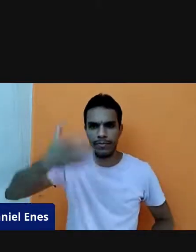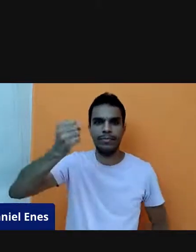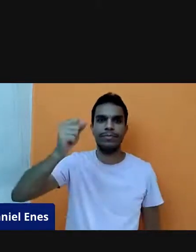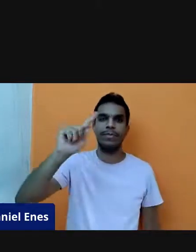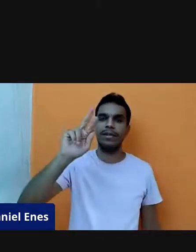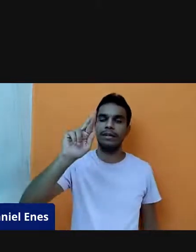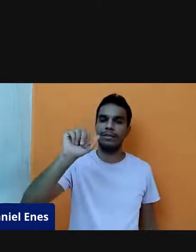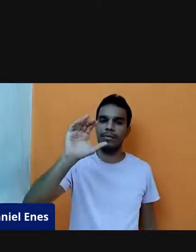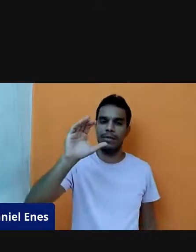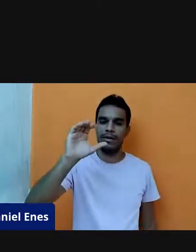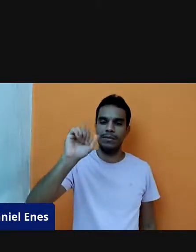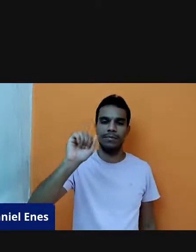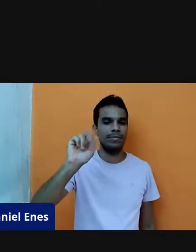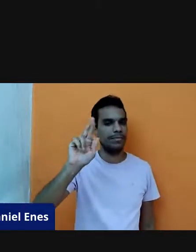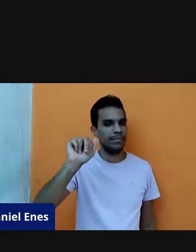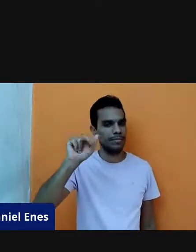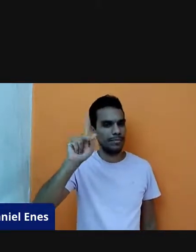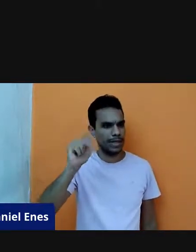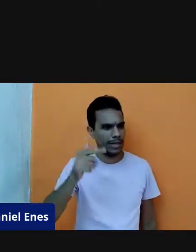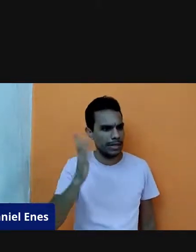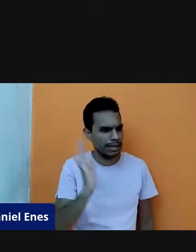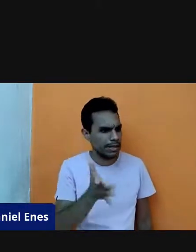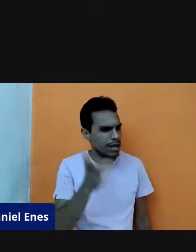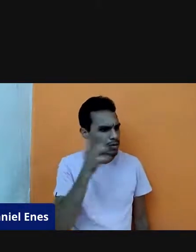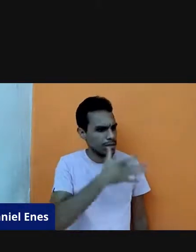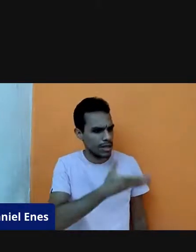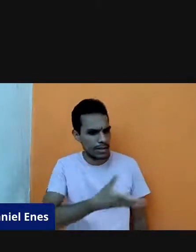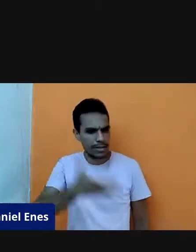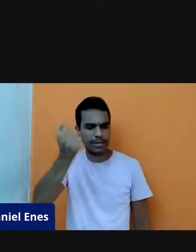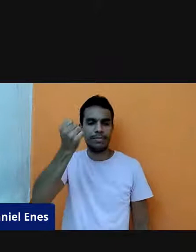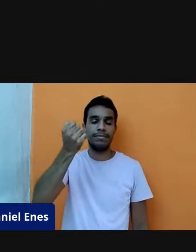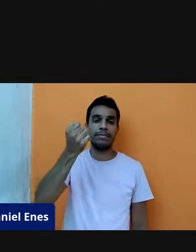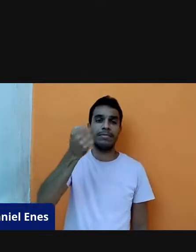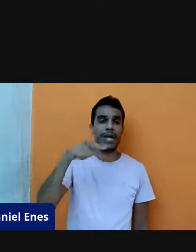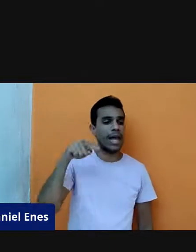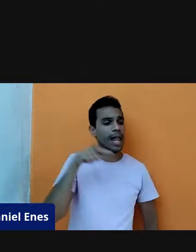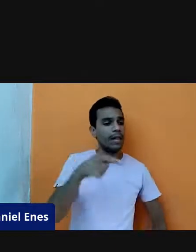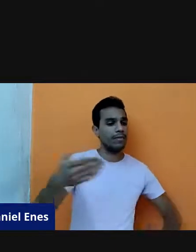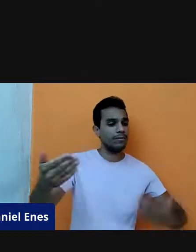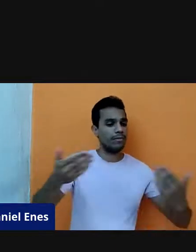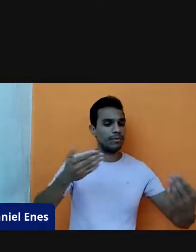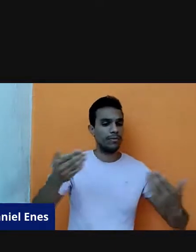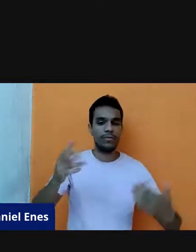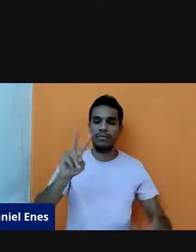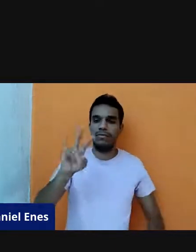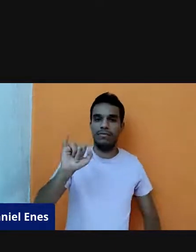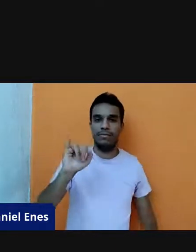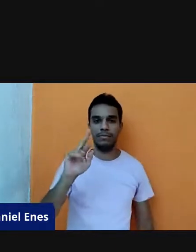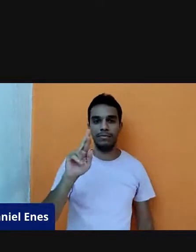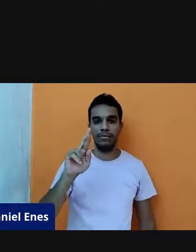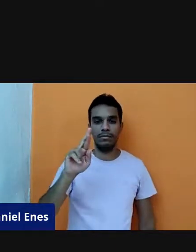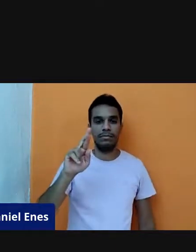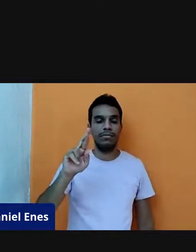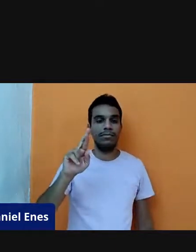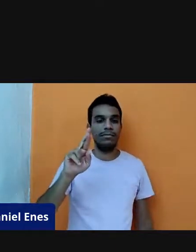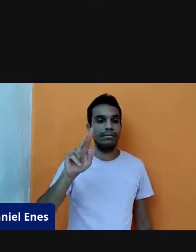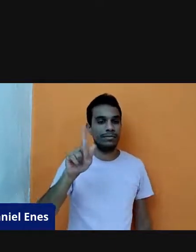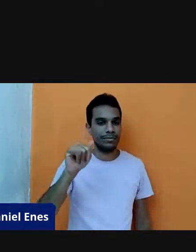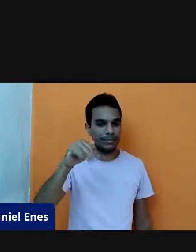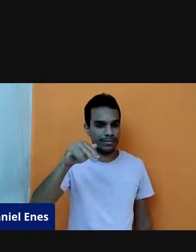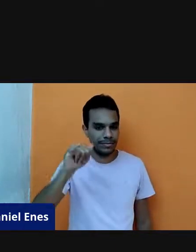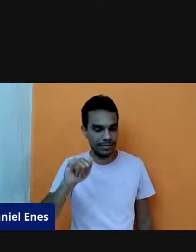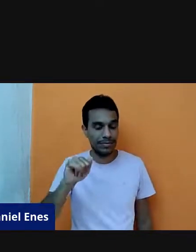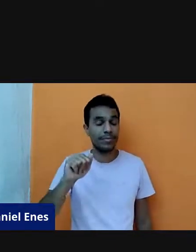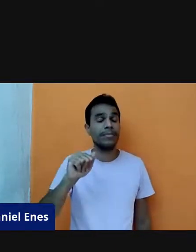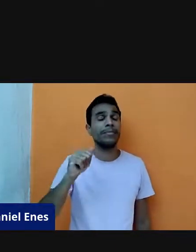primeira publicação ela já é premiada. Ela foi comparada a Virginia Woolf e chegaram, inclusive, a achar